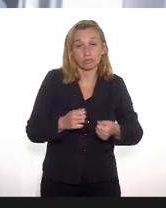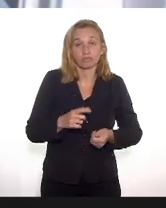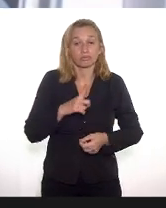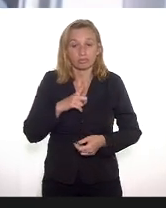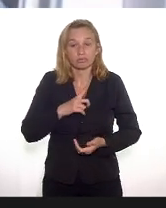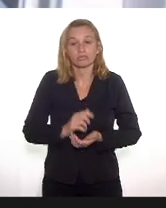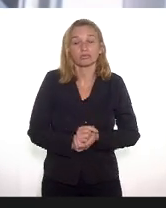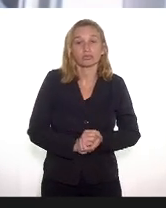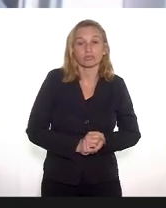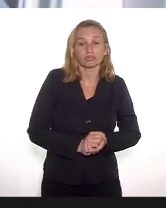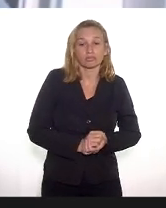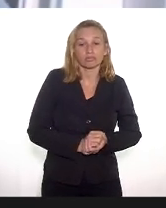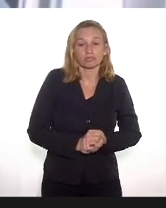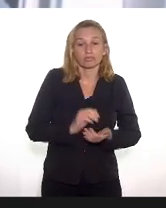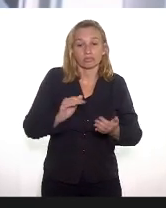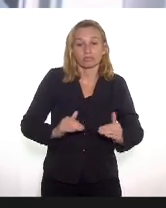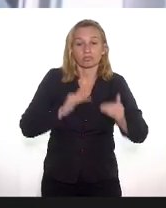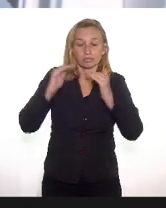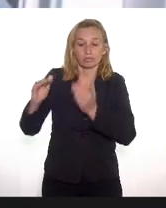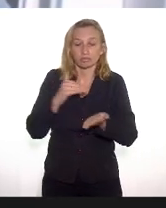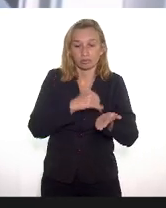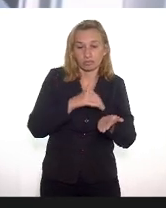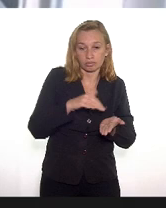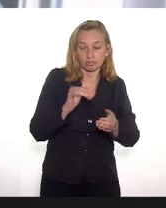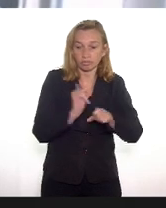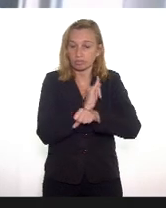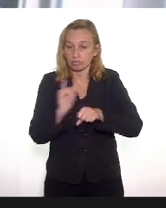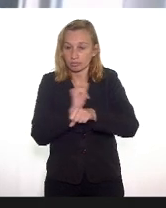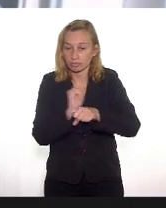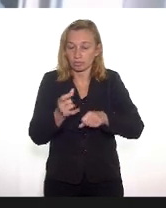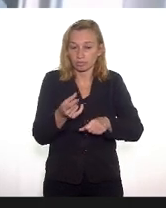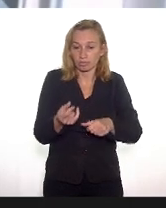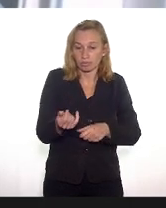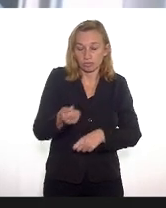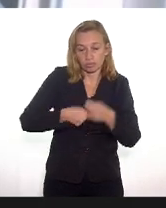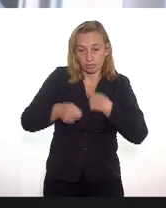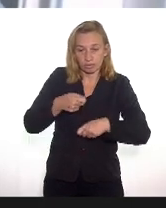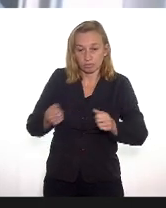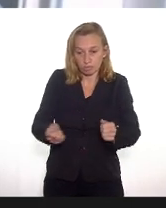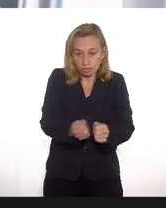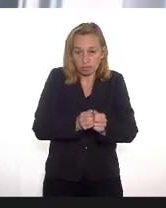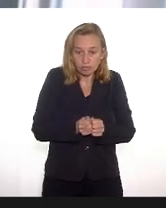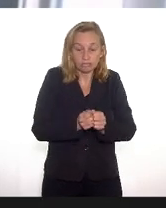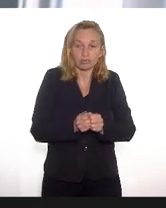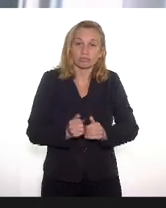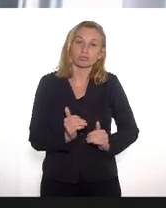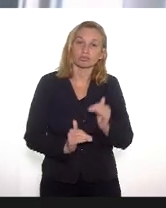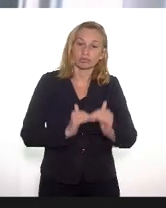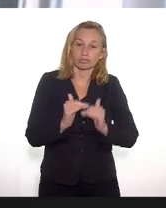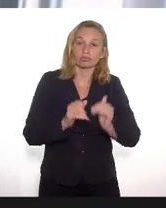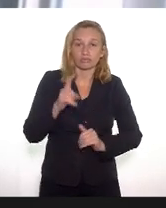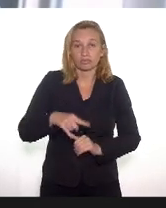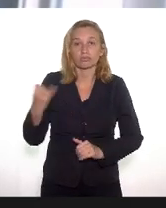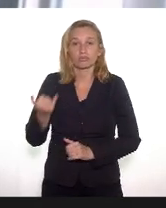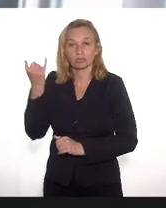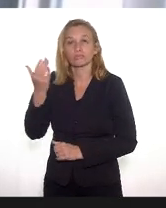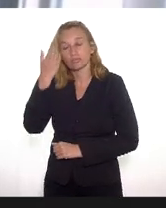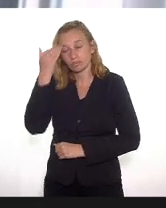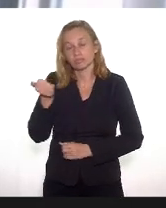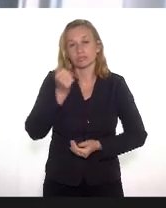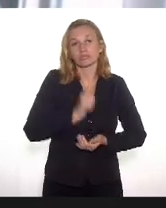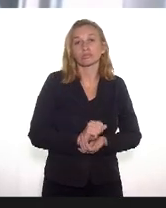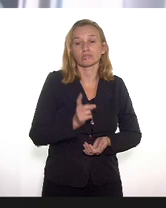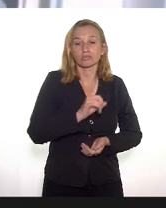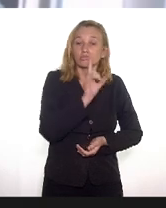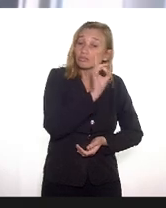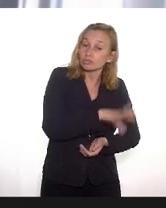que parece, a Subsecretaria de Planejamento e de Desenvolvimento Econômico estão juntas, imbuídas desse processo, mas é muito importante saber não